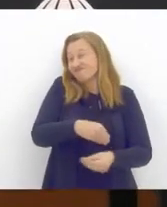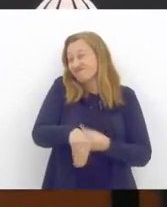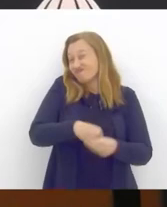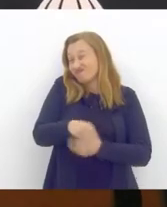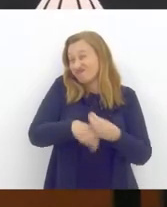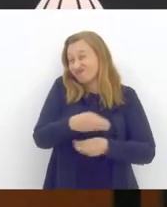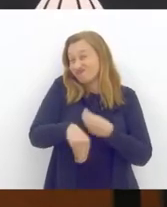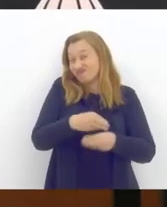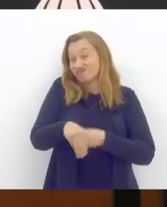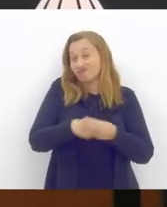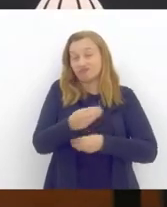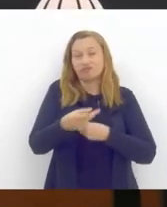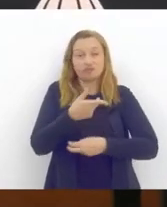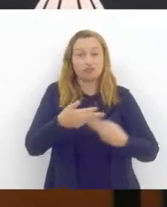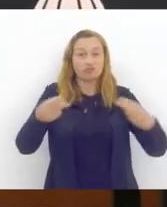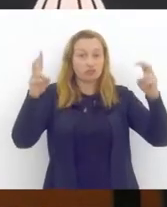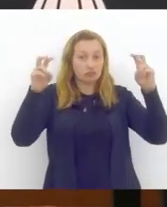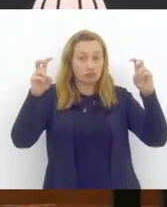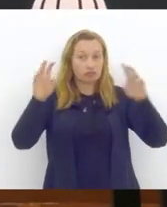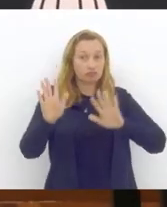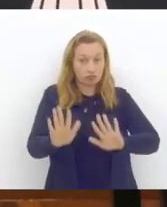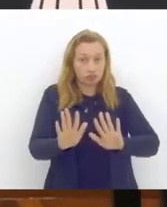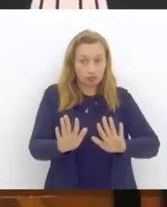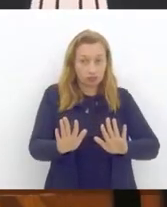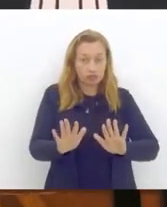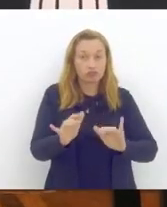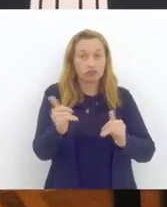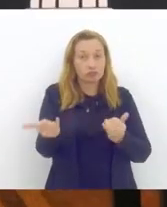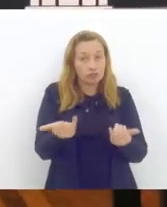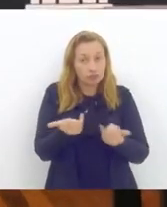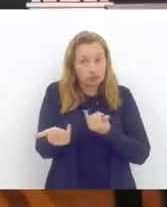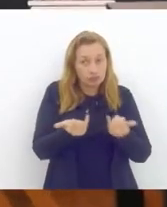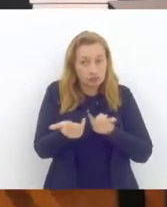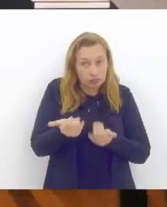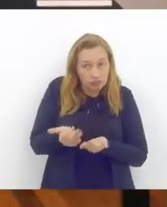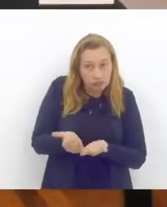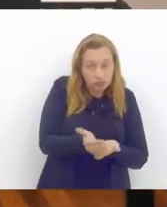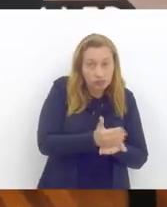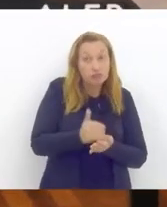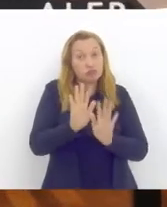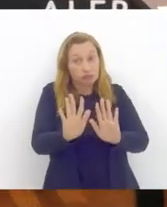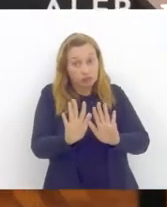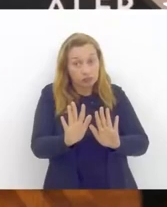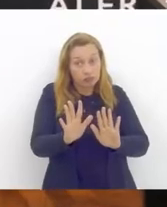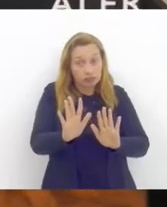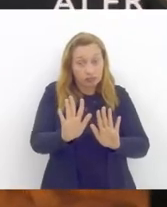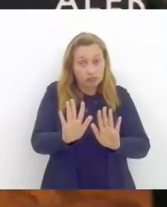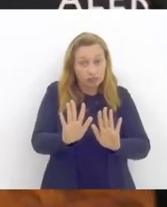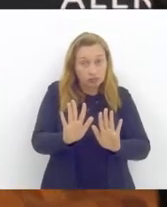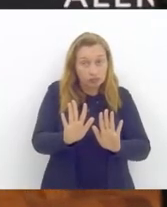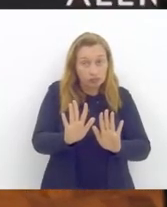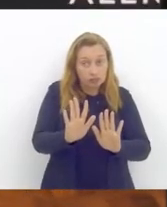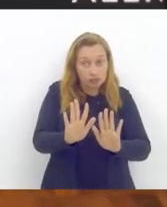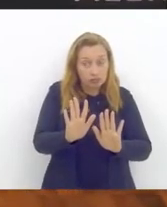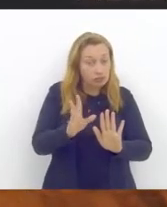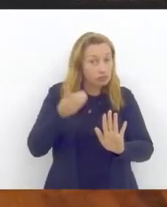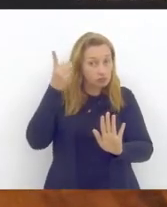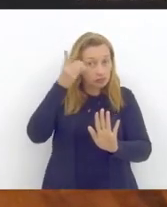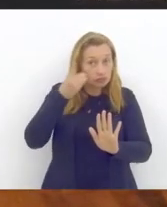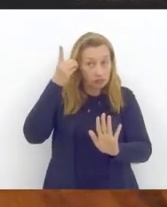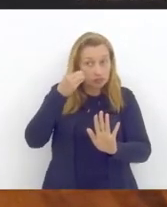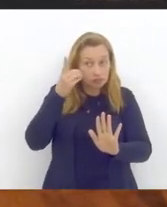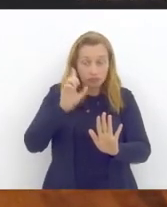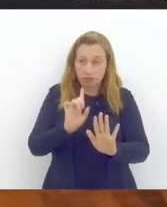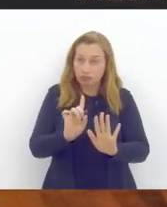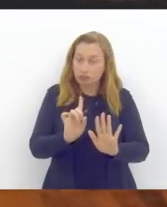todo mundo fala ao mesmo tempo. Deputado, nós estamos tentando pegar informações para nos ajudar a balizar o pensamento. Eu não As coisas tô, vão se...